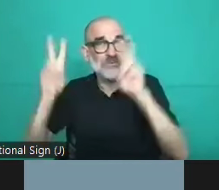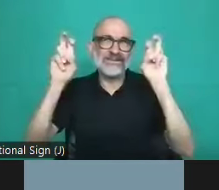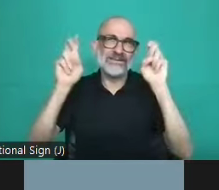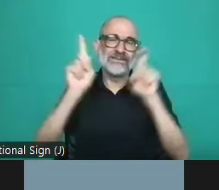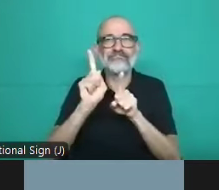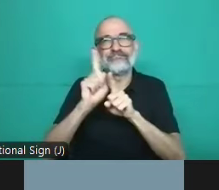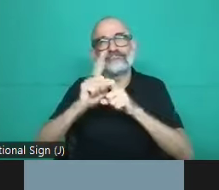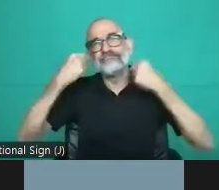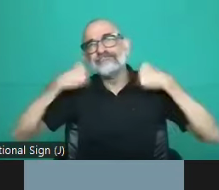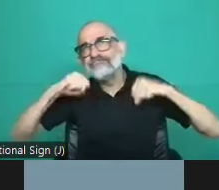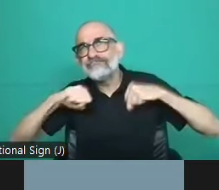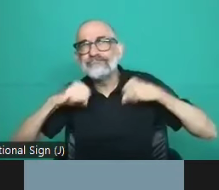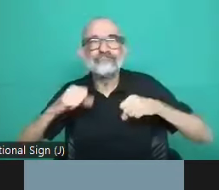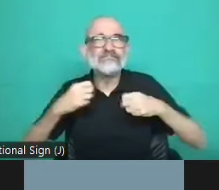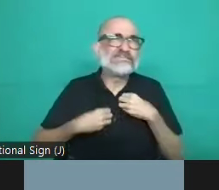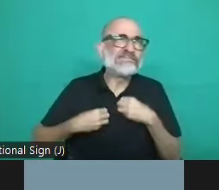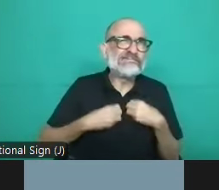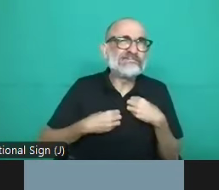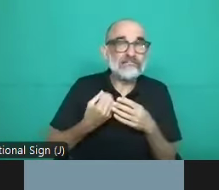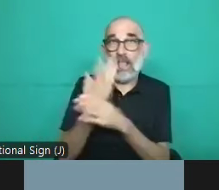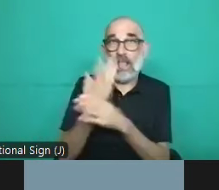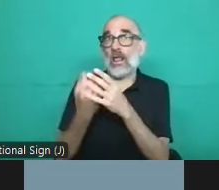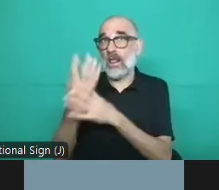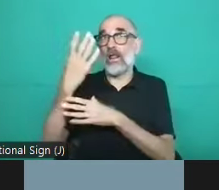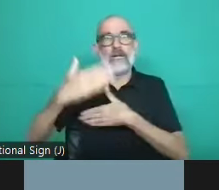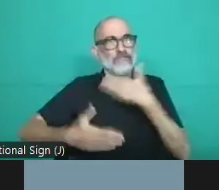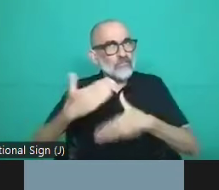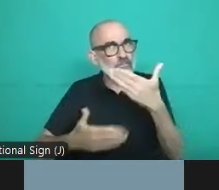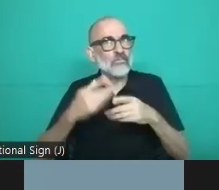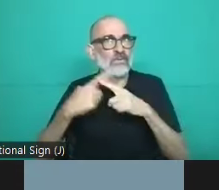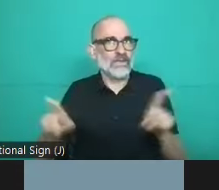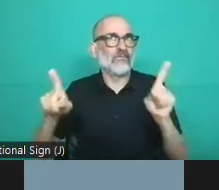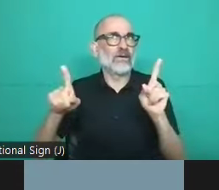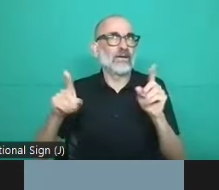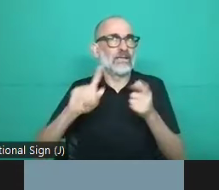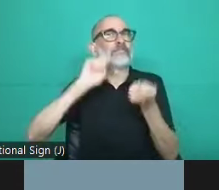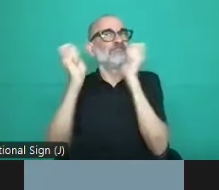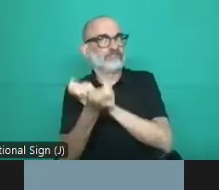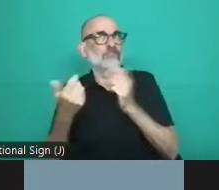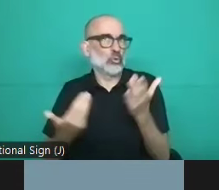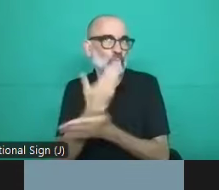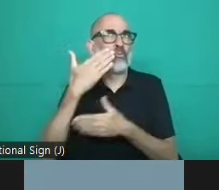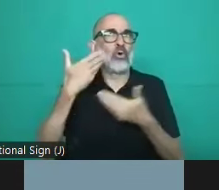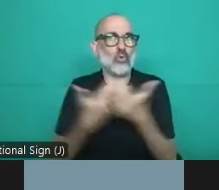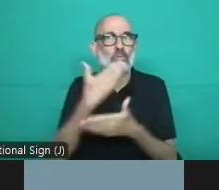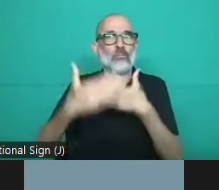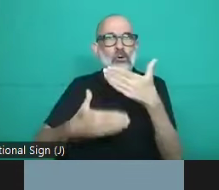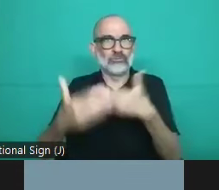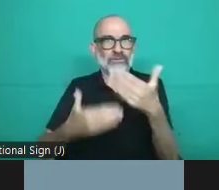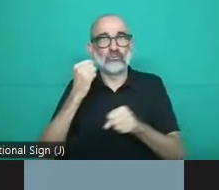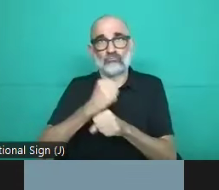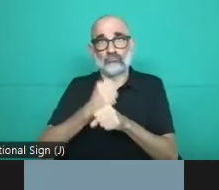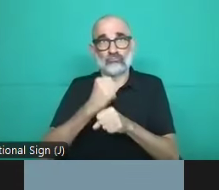do Daniel Kahneman, em que os adultos pensamos e decidimos com dois sistemas. O sistema 1, que é de